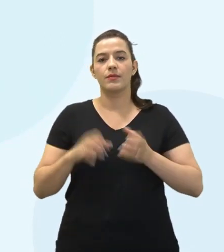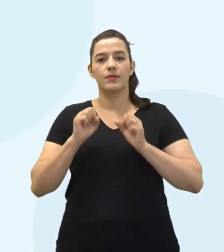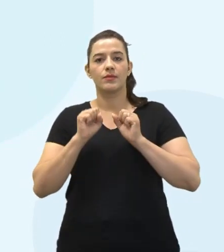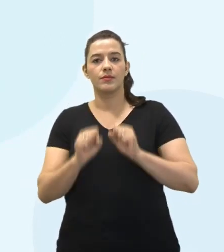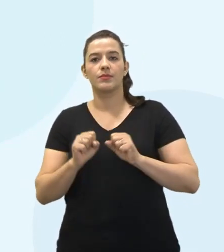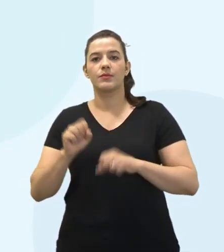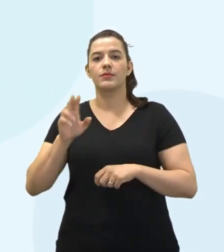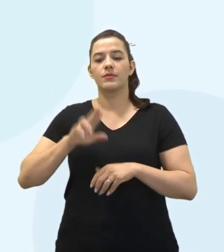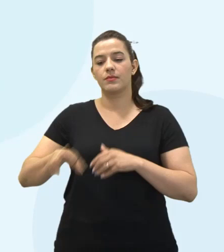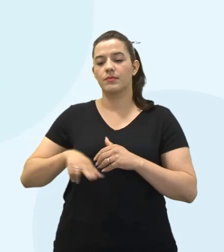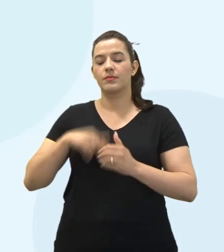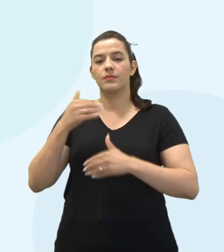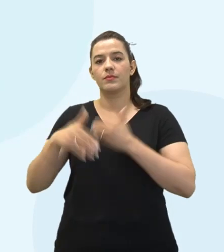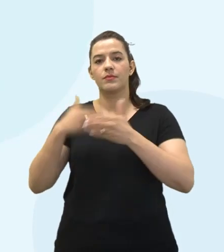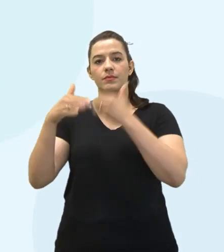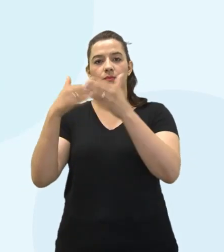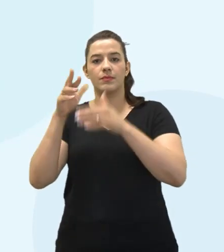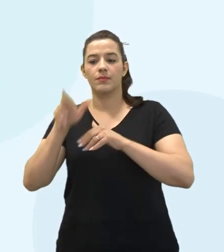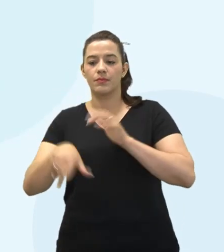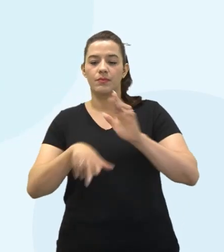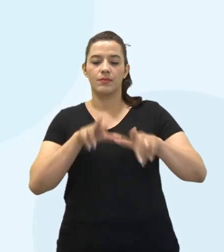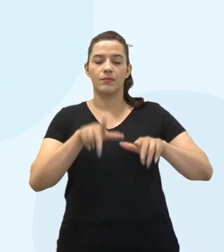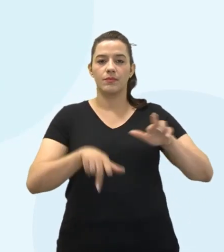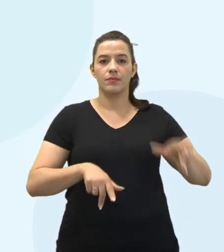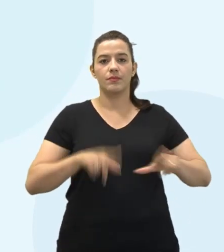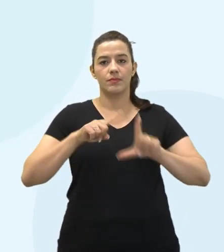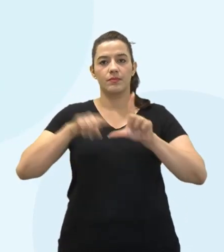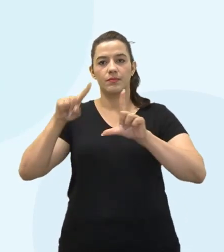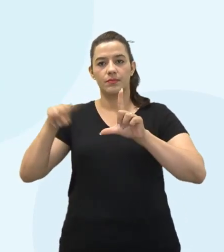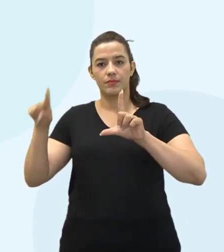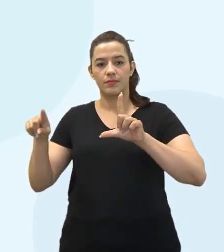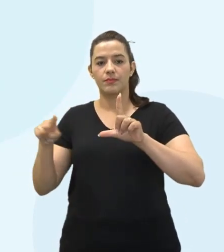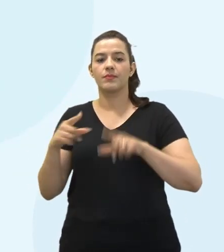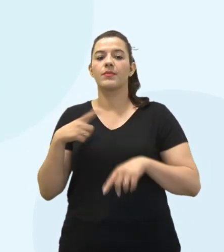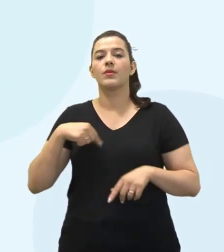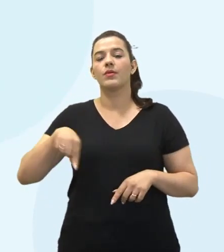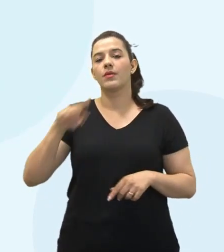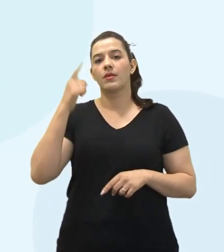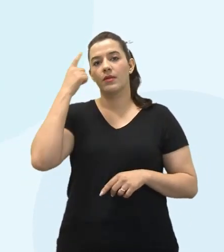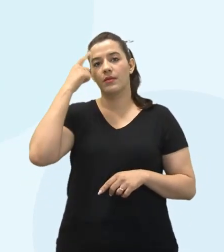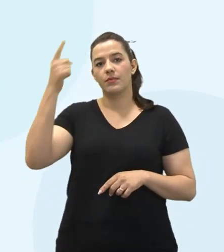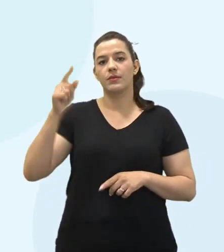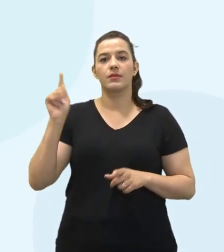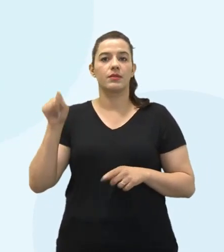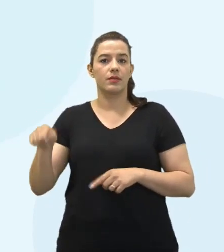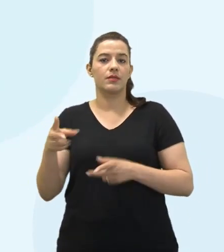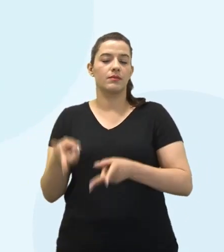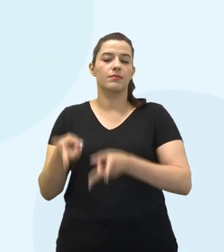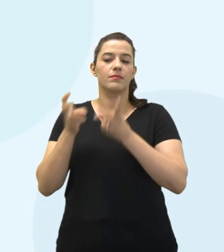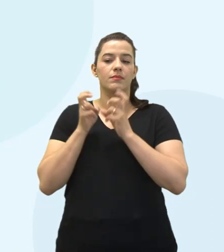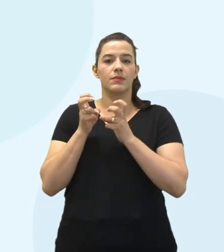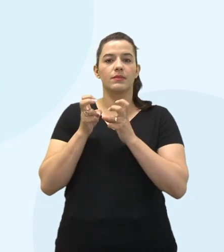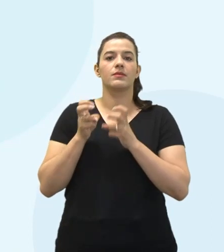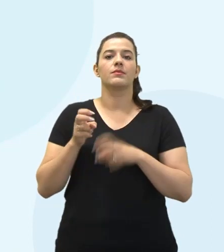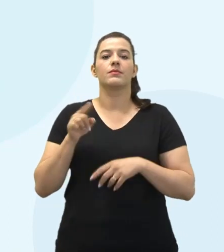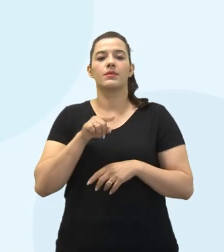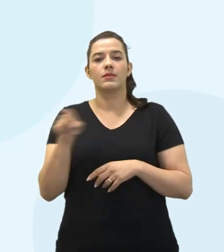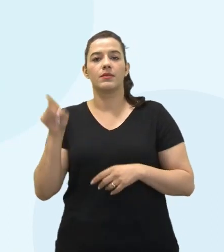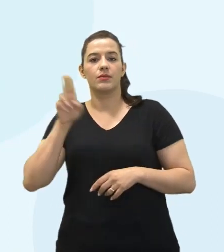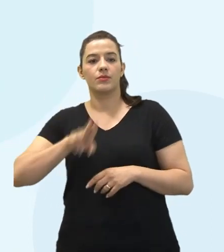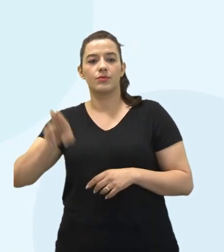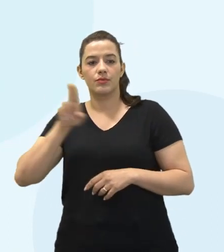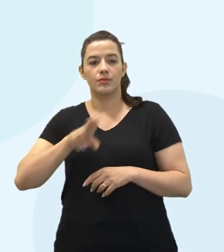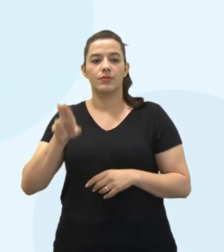ser desenvolvida em diferentes escalas Lembrando que estamos buscando que o estudante per o sentido da utilização